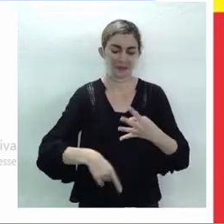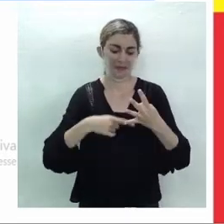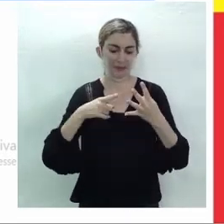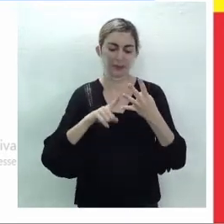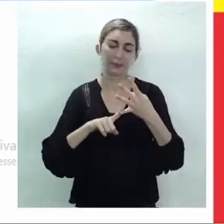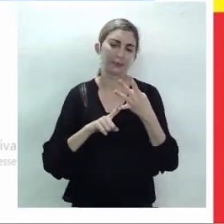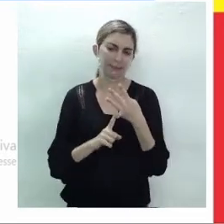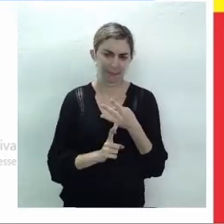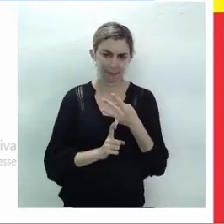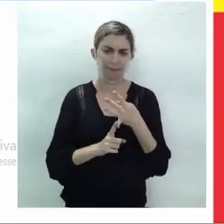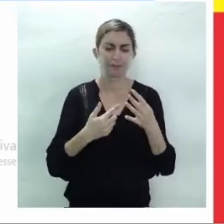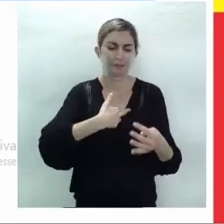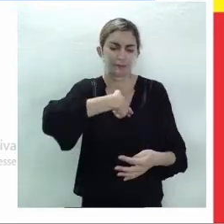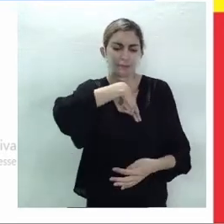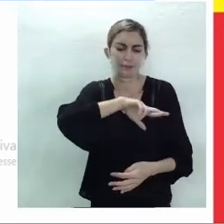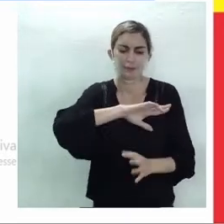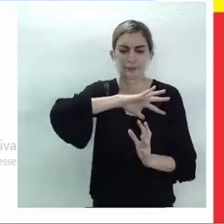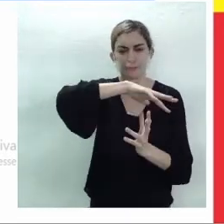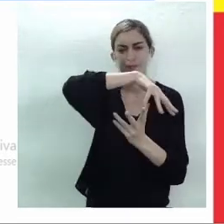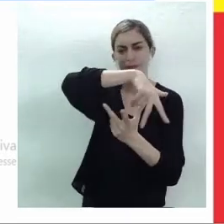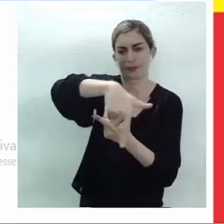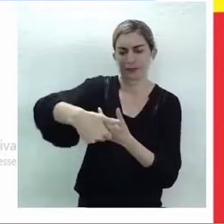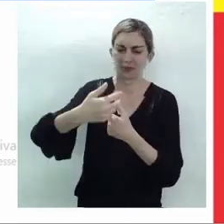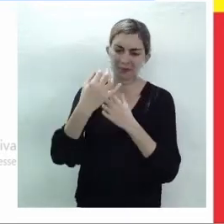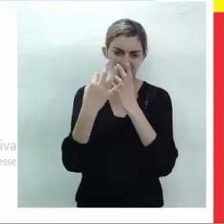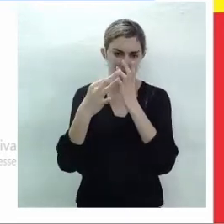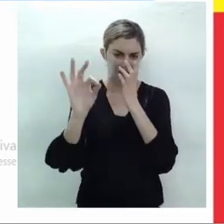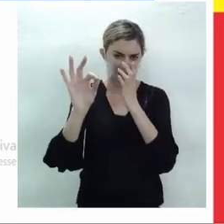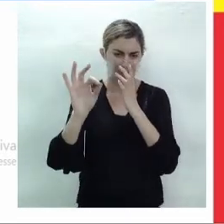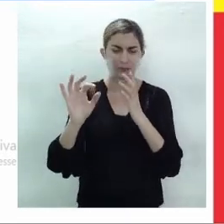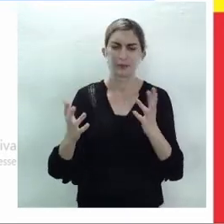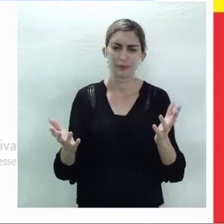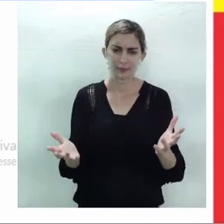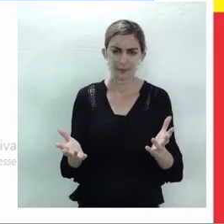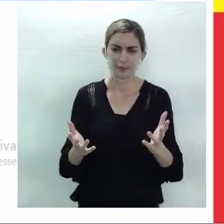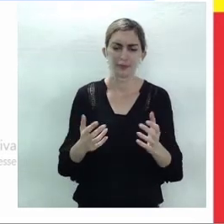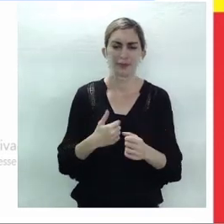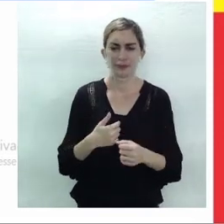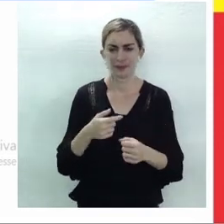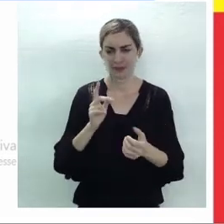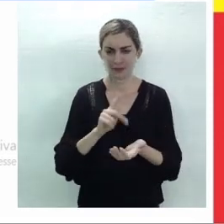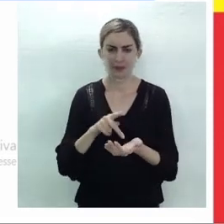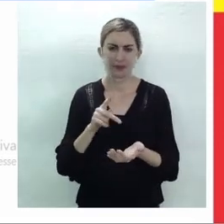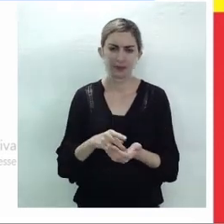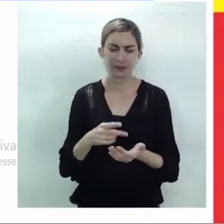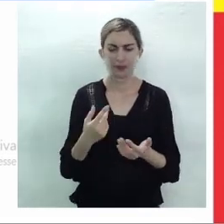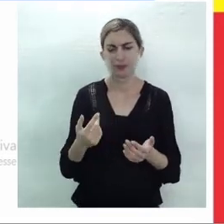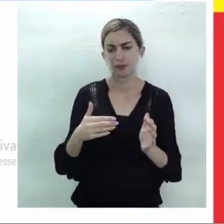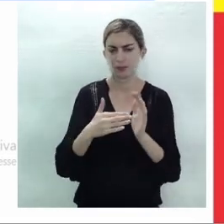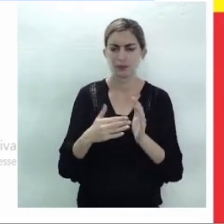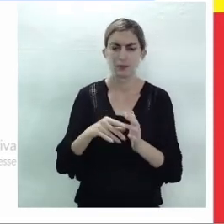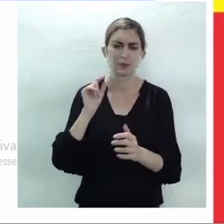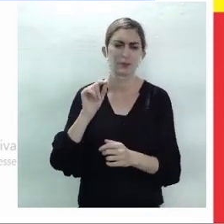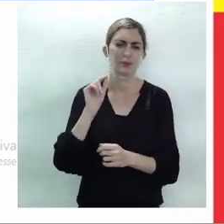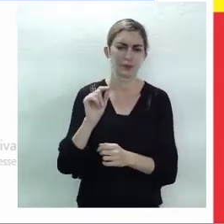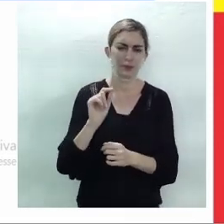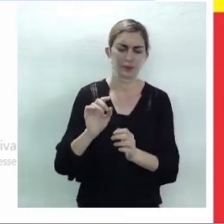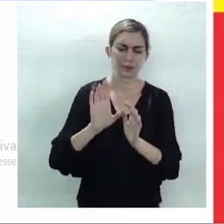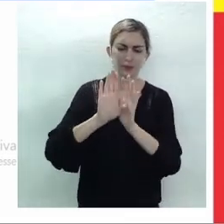Quarto princípio, as religiões do mundo afirmam uma realidade/verdade última que